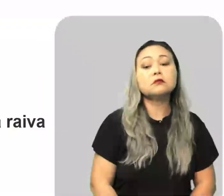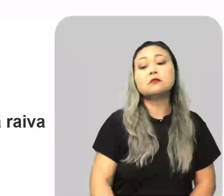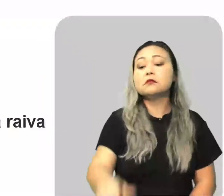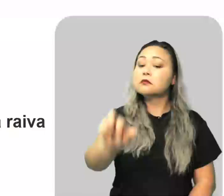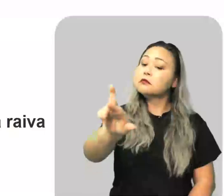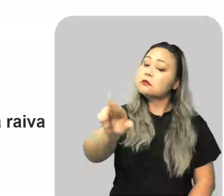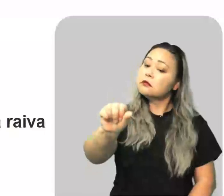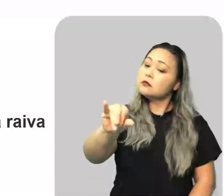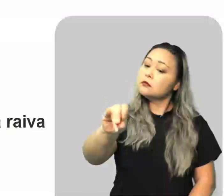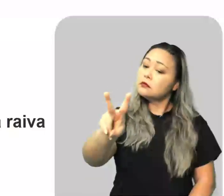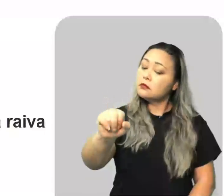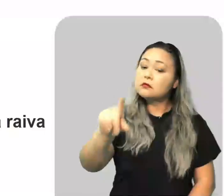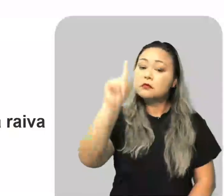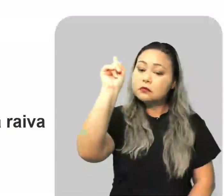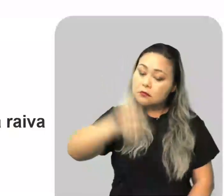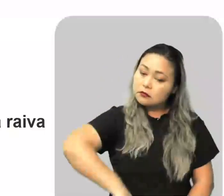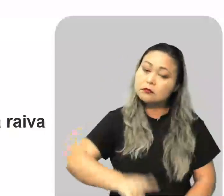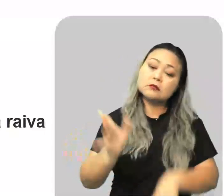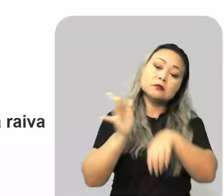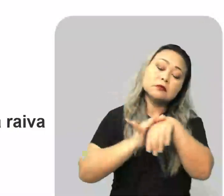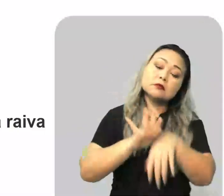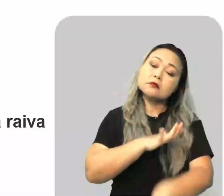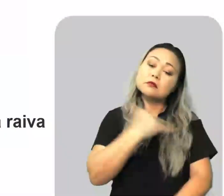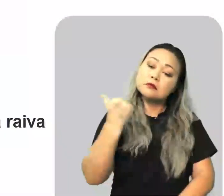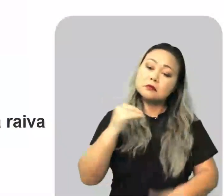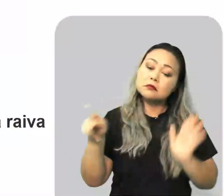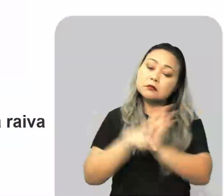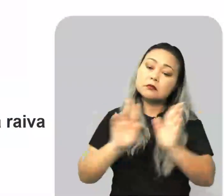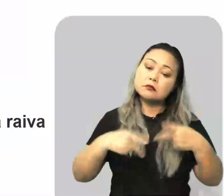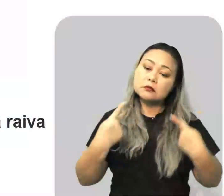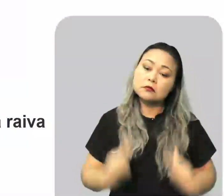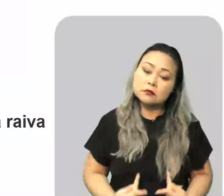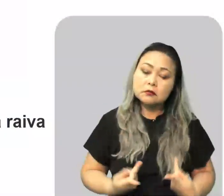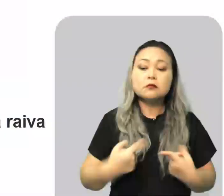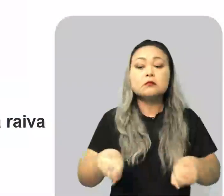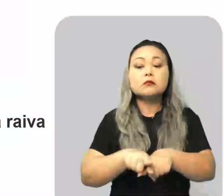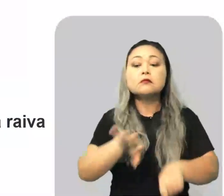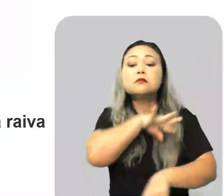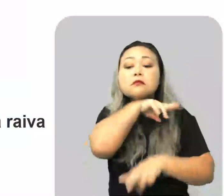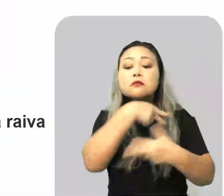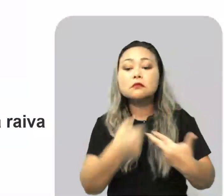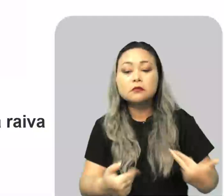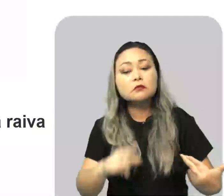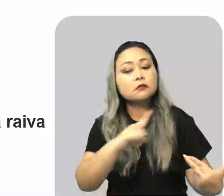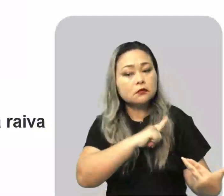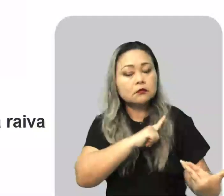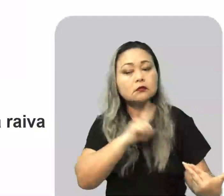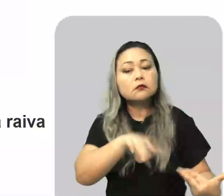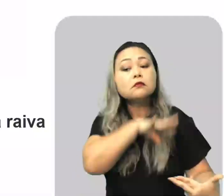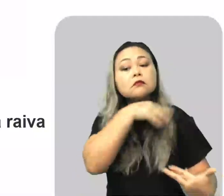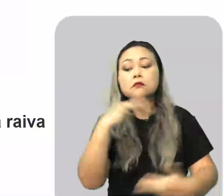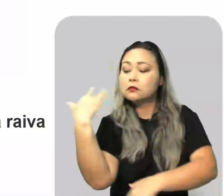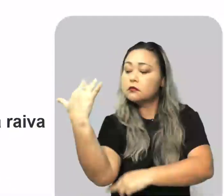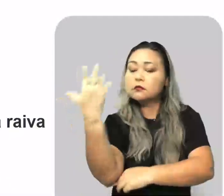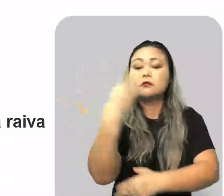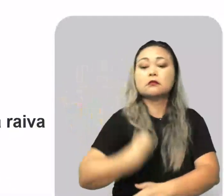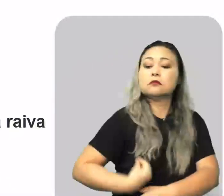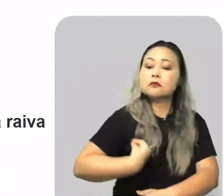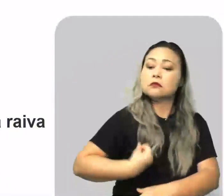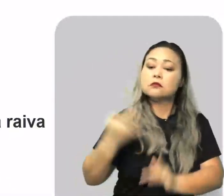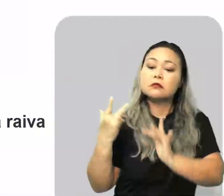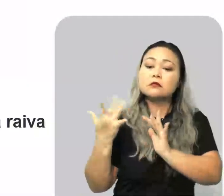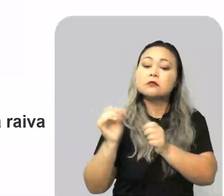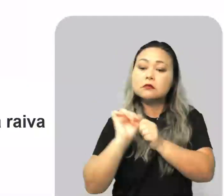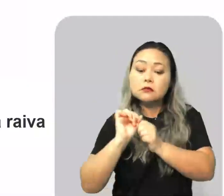A raiva é uma doença mortal para o ser humano e também para os animais. Existe nos animais selvagens que podem ter contato